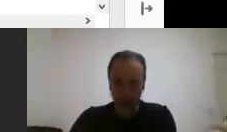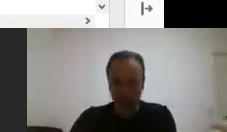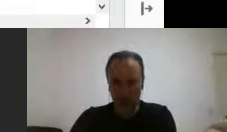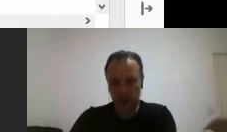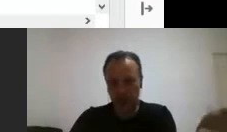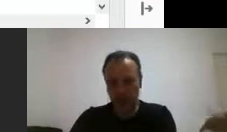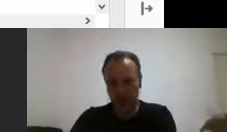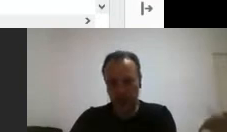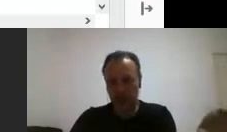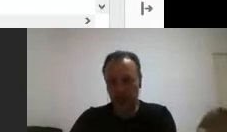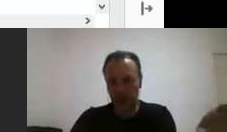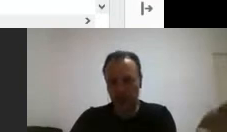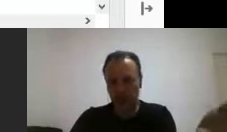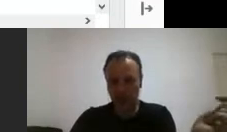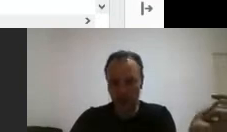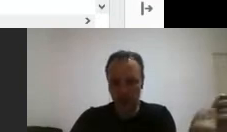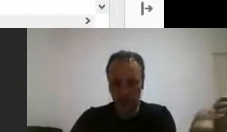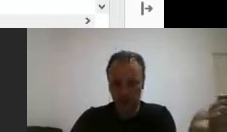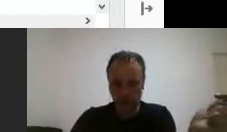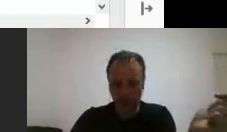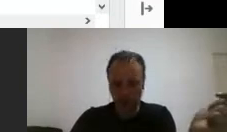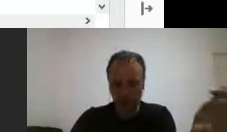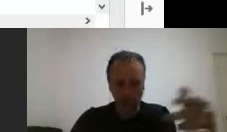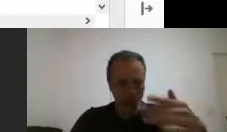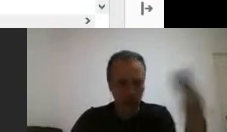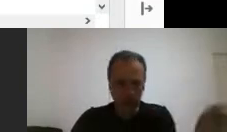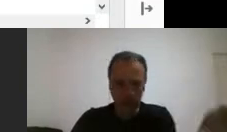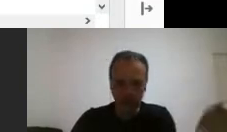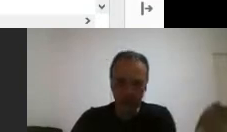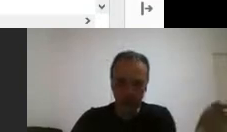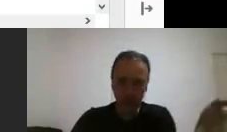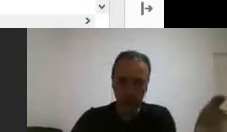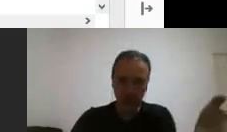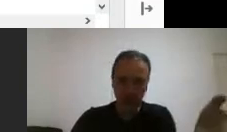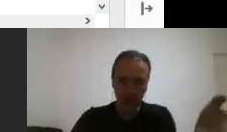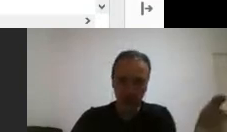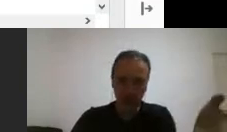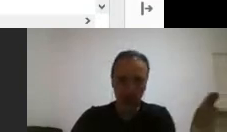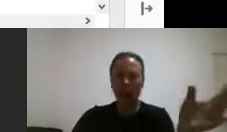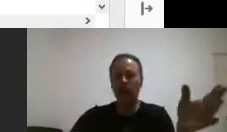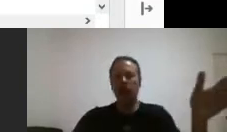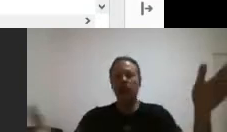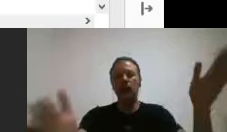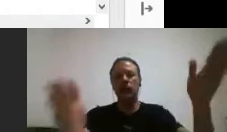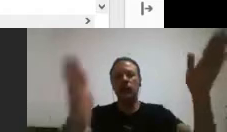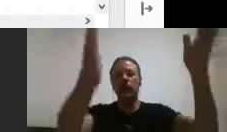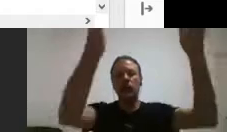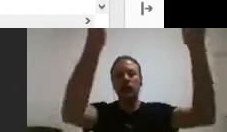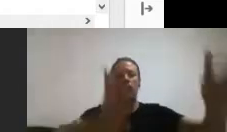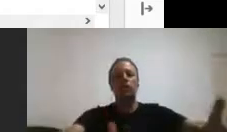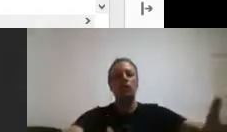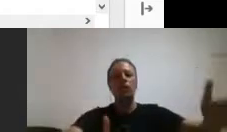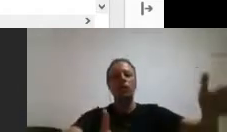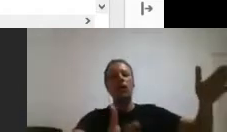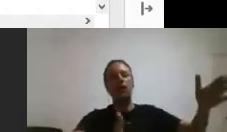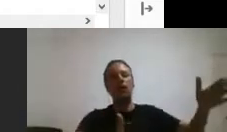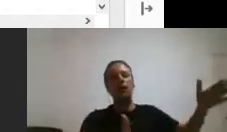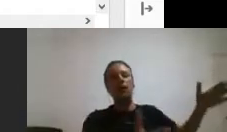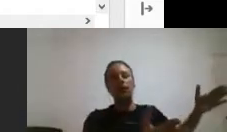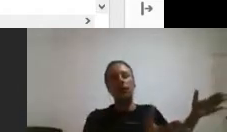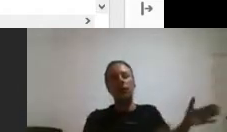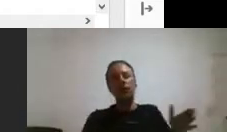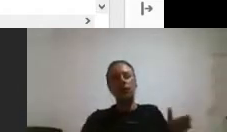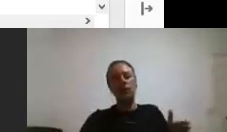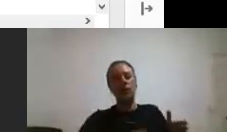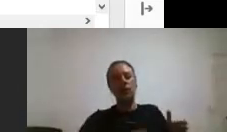mas a especificação é necessária no lógico, tanto a chave primária como a estrangeira. Então, no modelo conceitual,